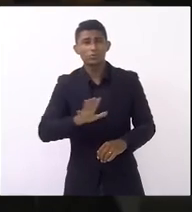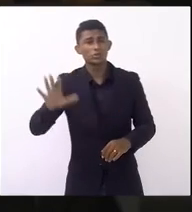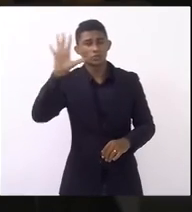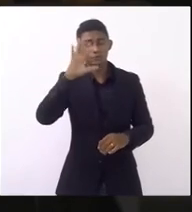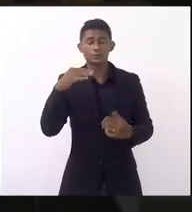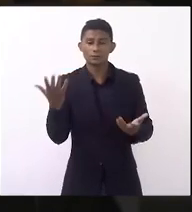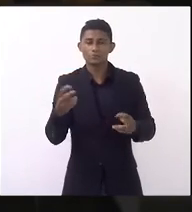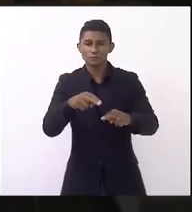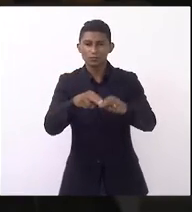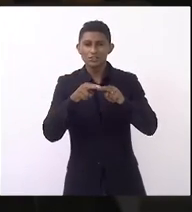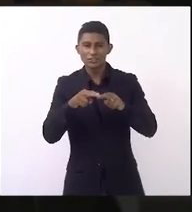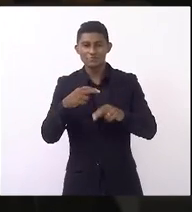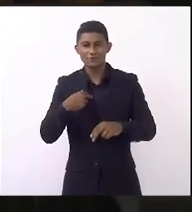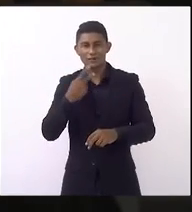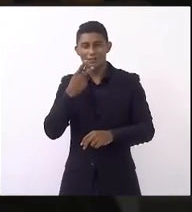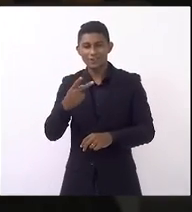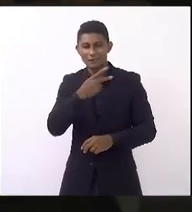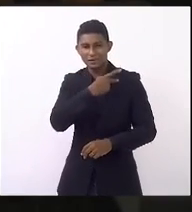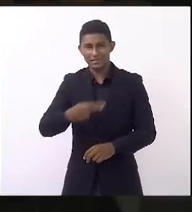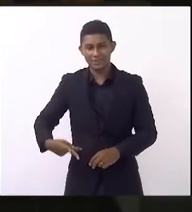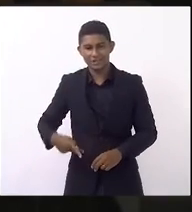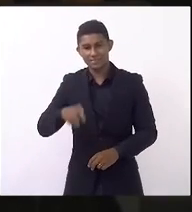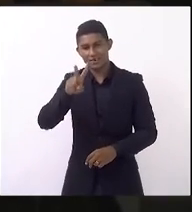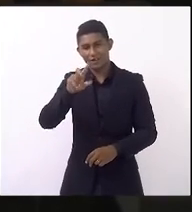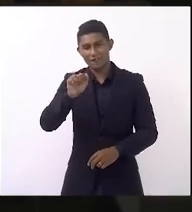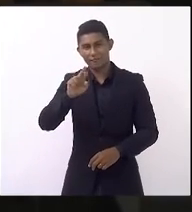Getúlio Vargas. O Estado,